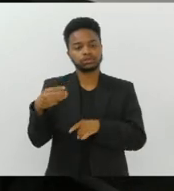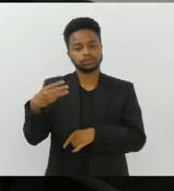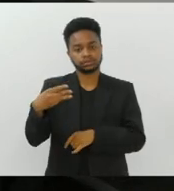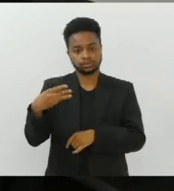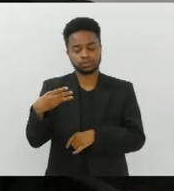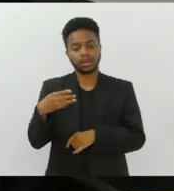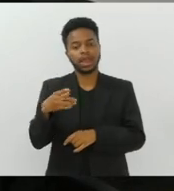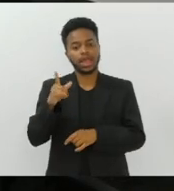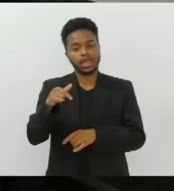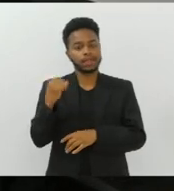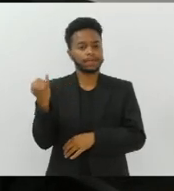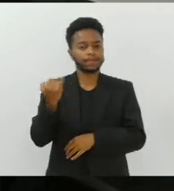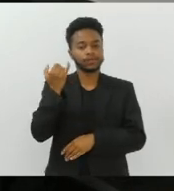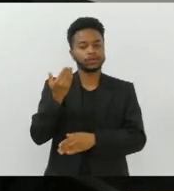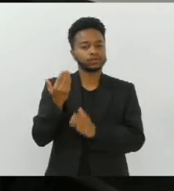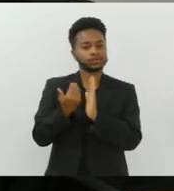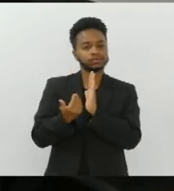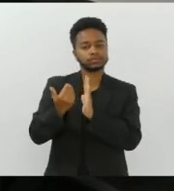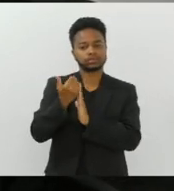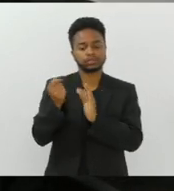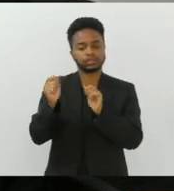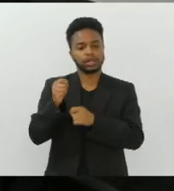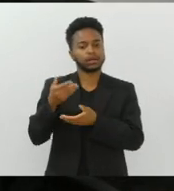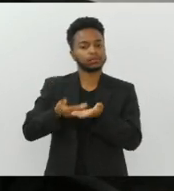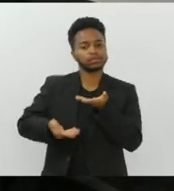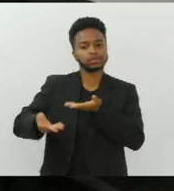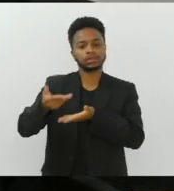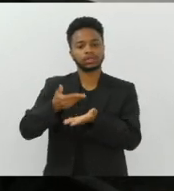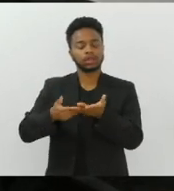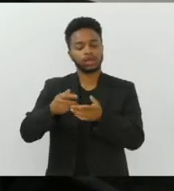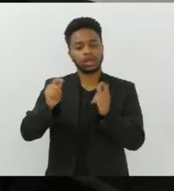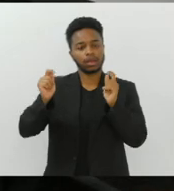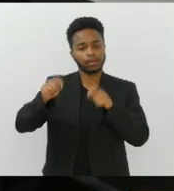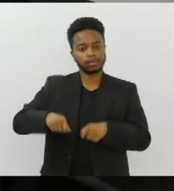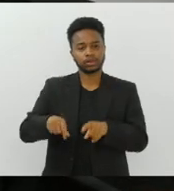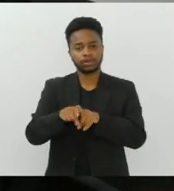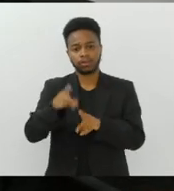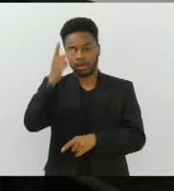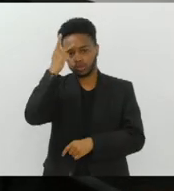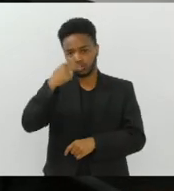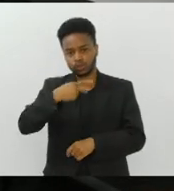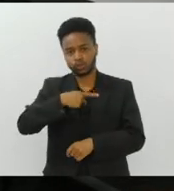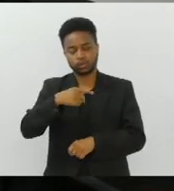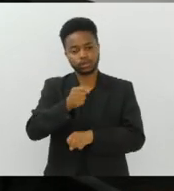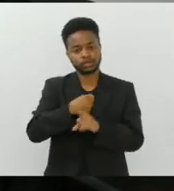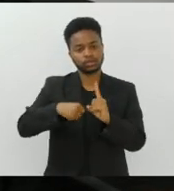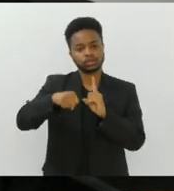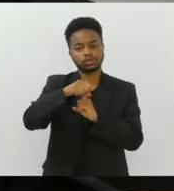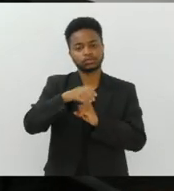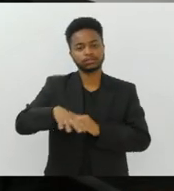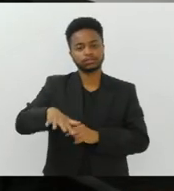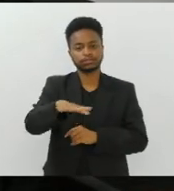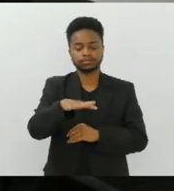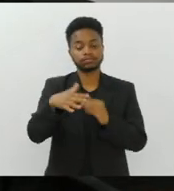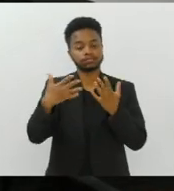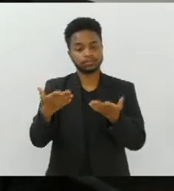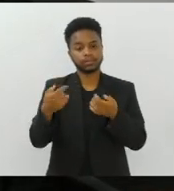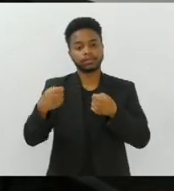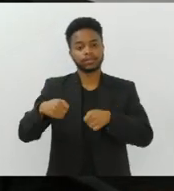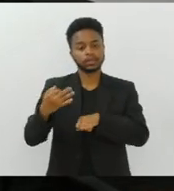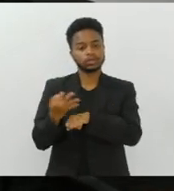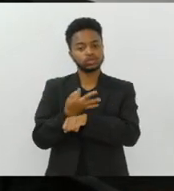possam interagir com competência e autonomia na sociedade. E isto tem de ser, evidentemente,